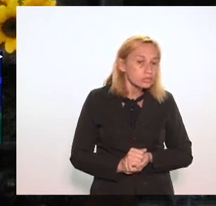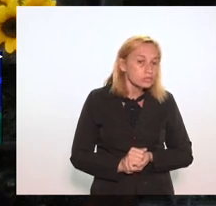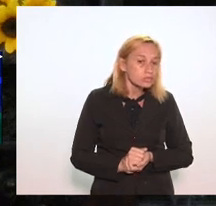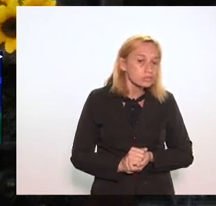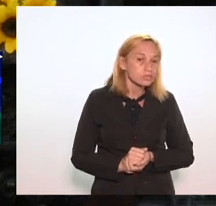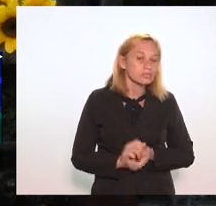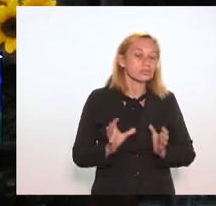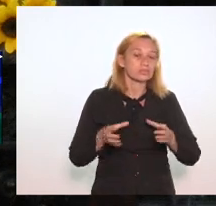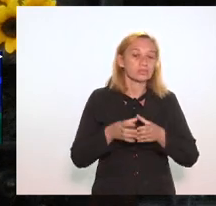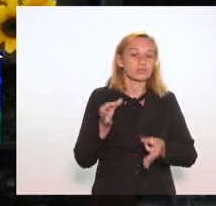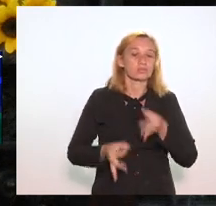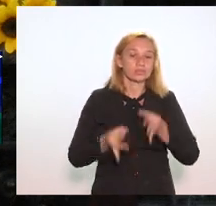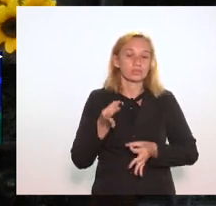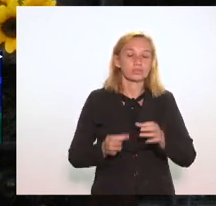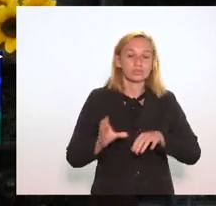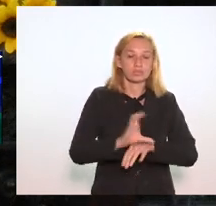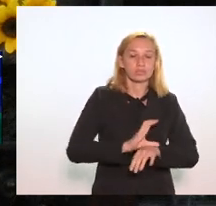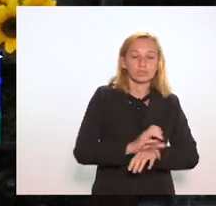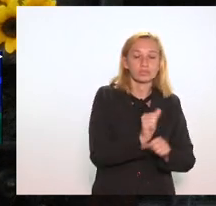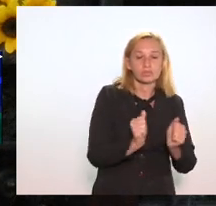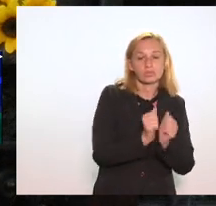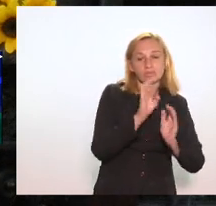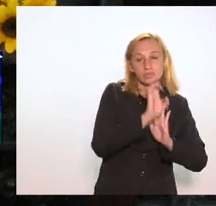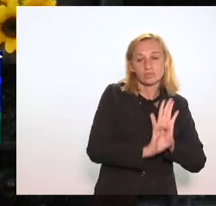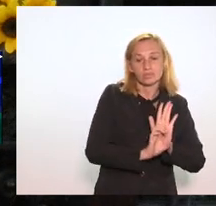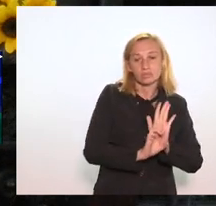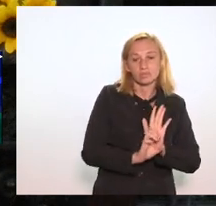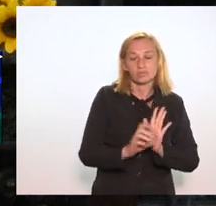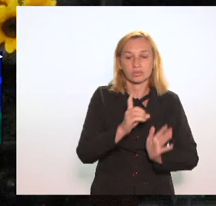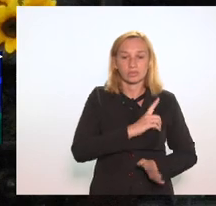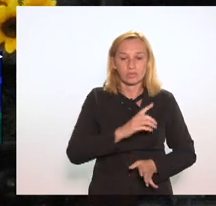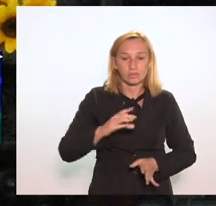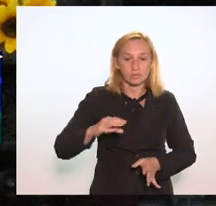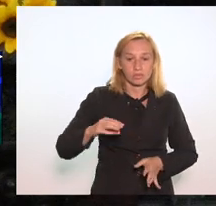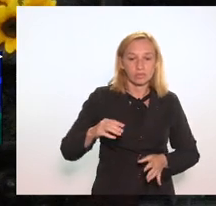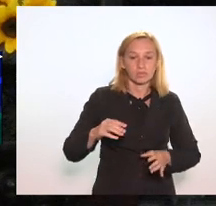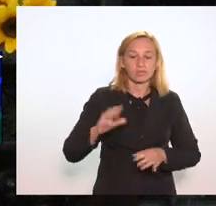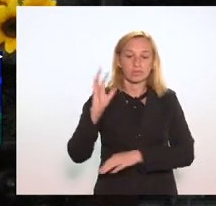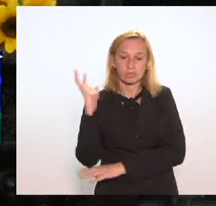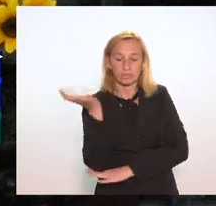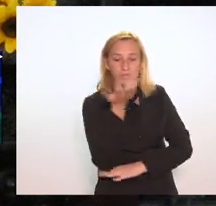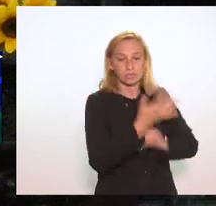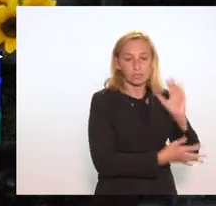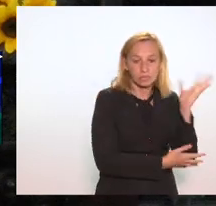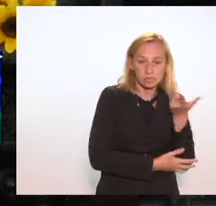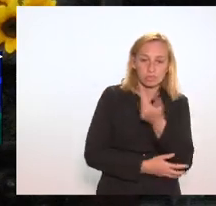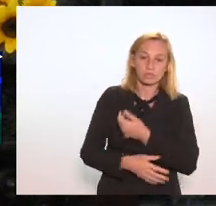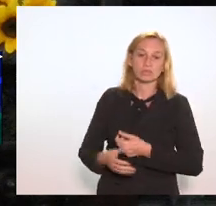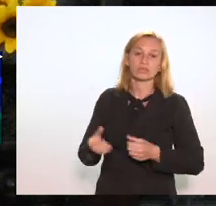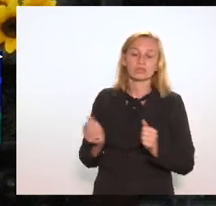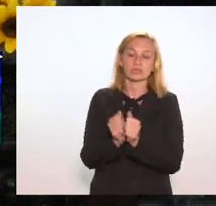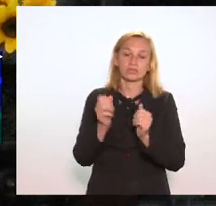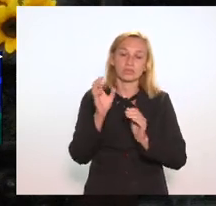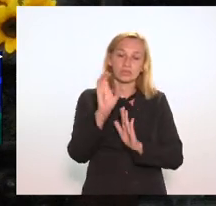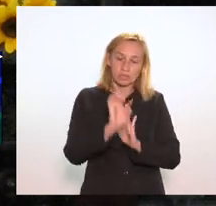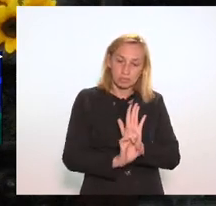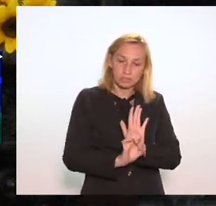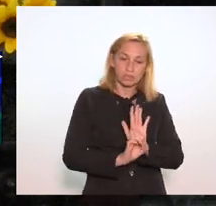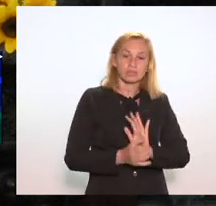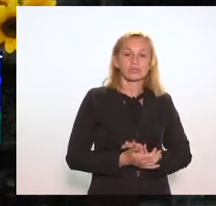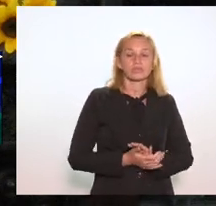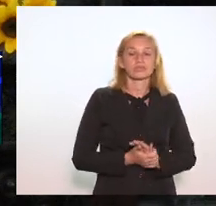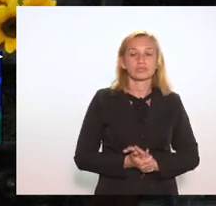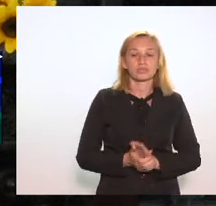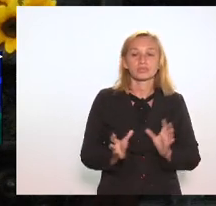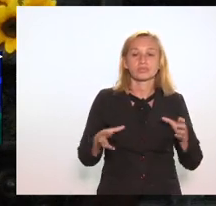da comissão de concessão desse pela funcionalidade com emenda de Defesa do meio ambiente favorável de saneamento ambiental favorável com a emenda da